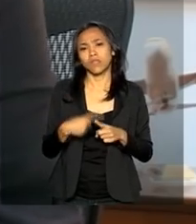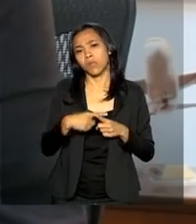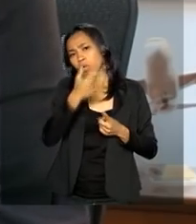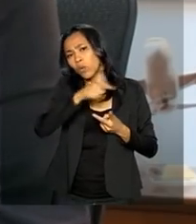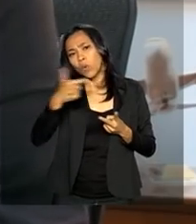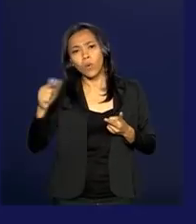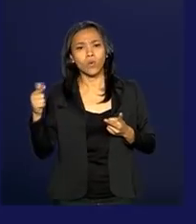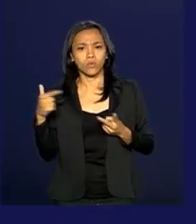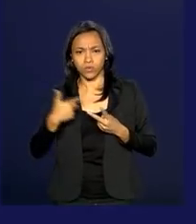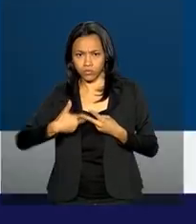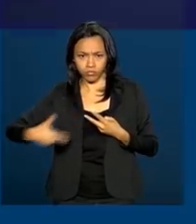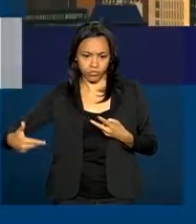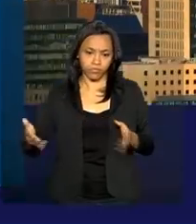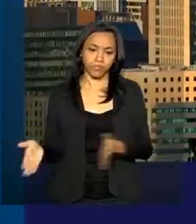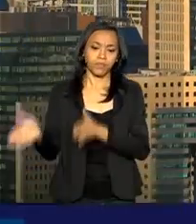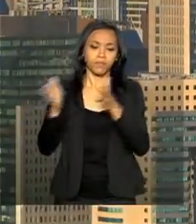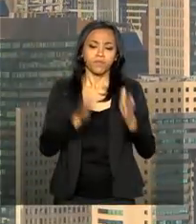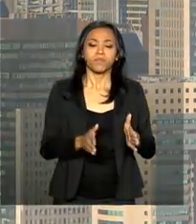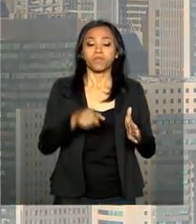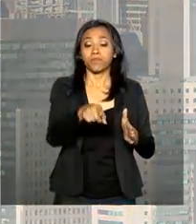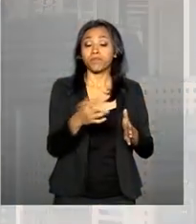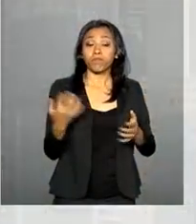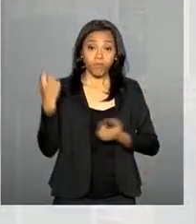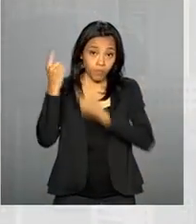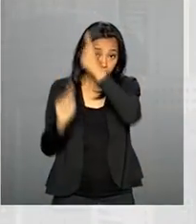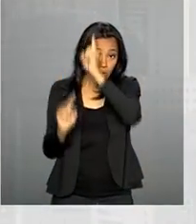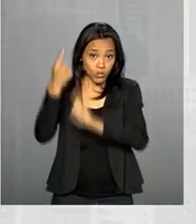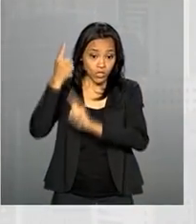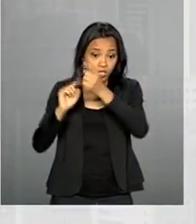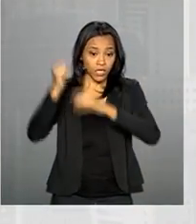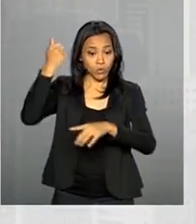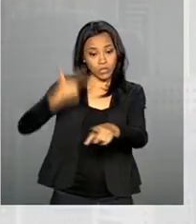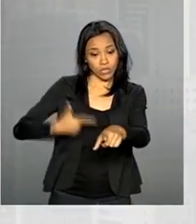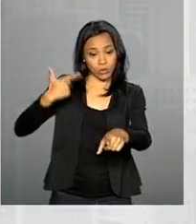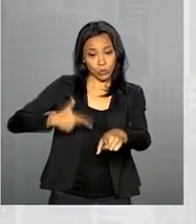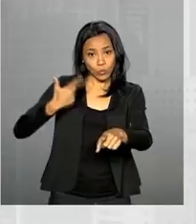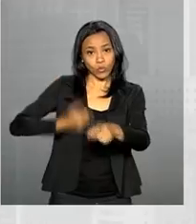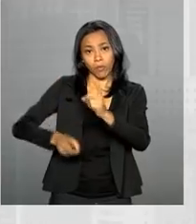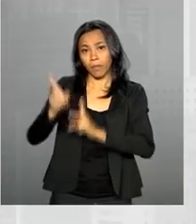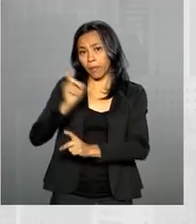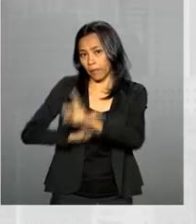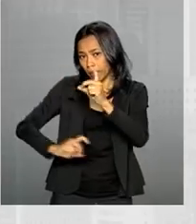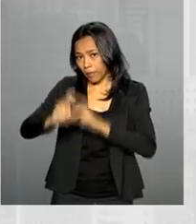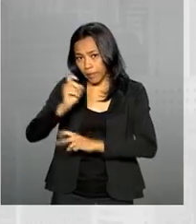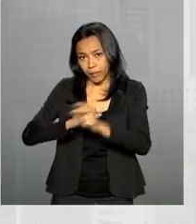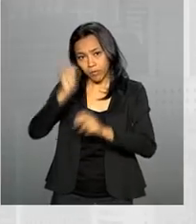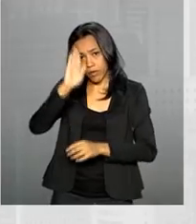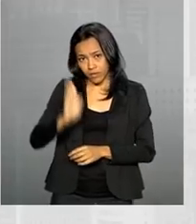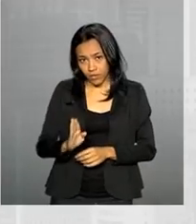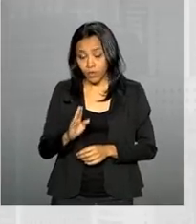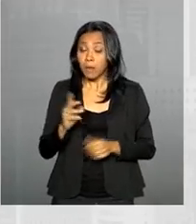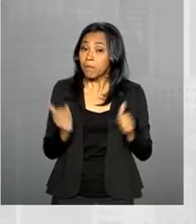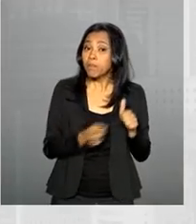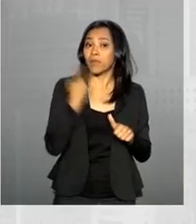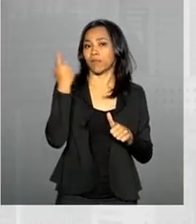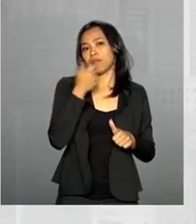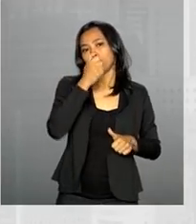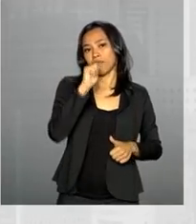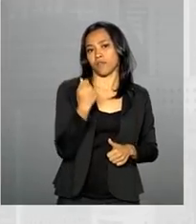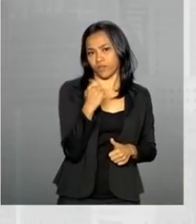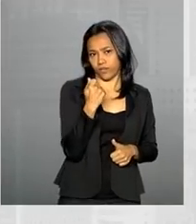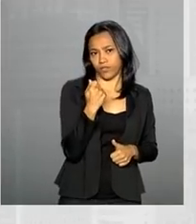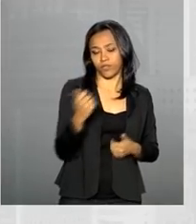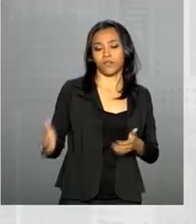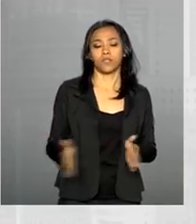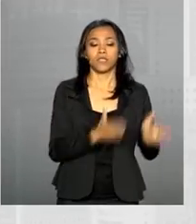prestadores de serviços o Chile é o segundo maior parceiro comercial do Brasil na América do Sul atrás somente da Argentina